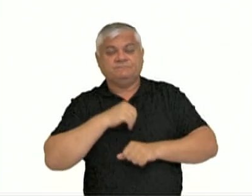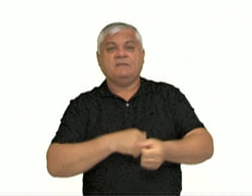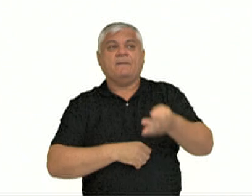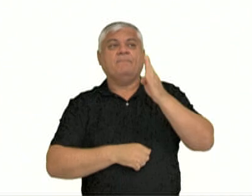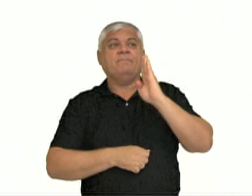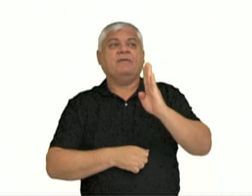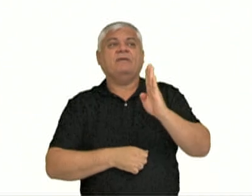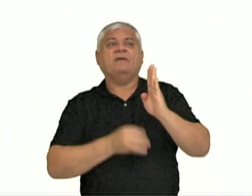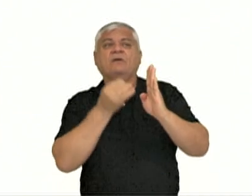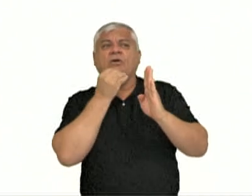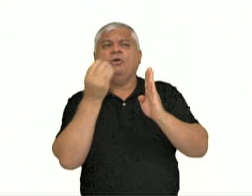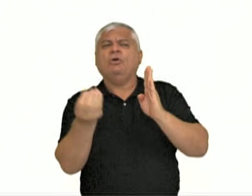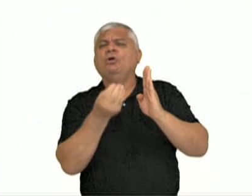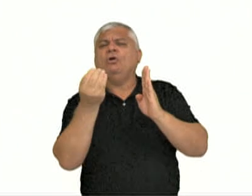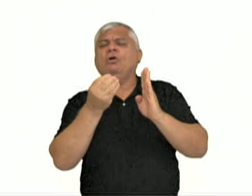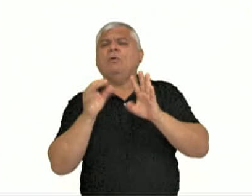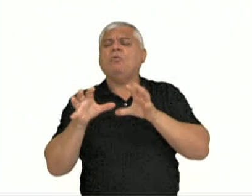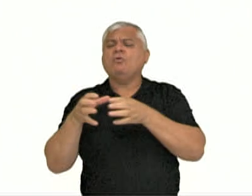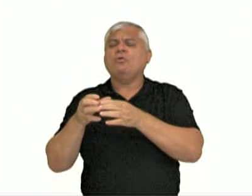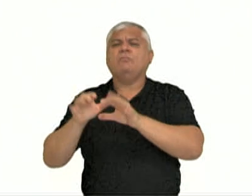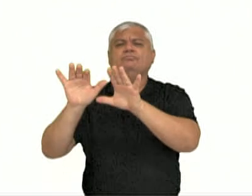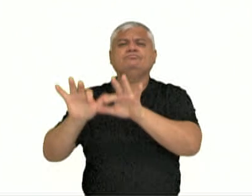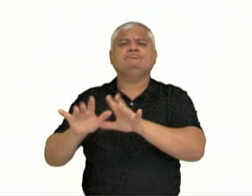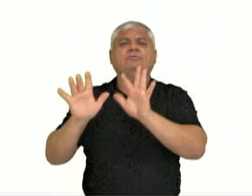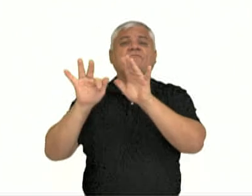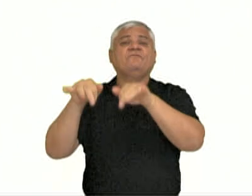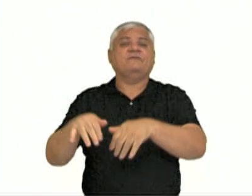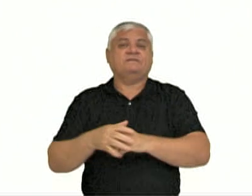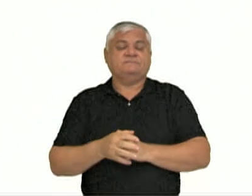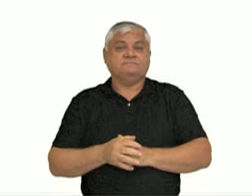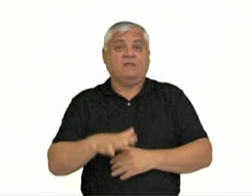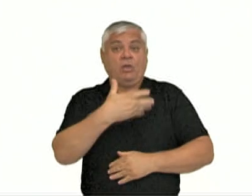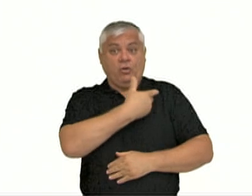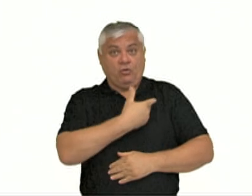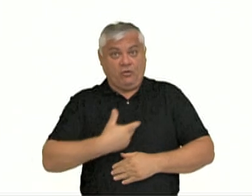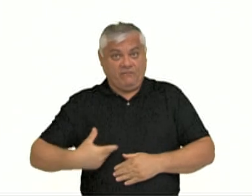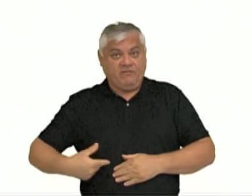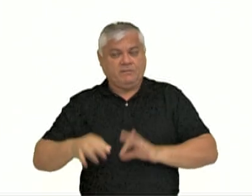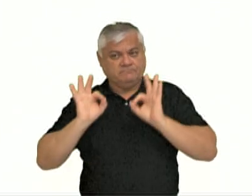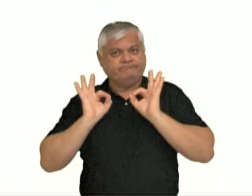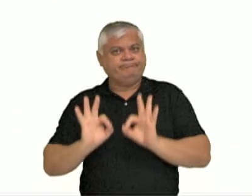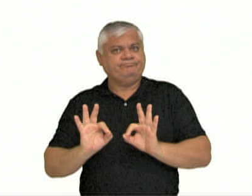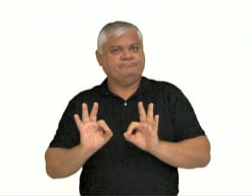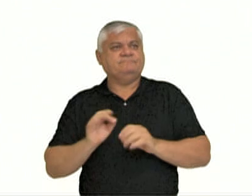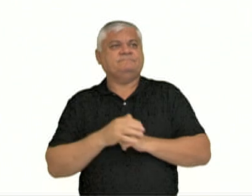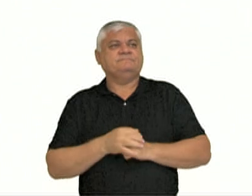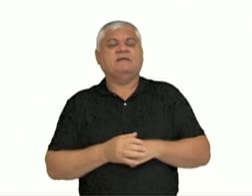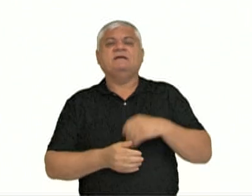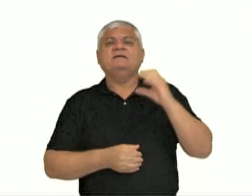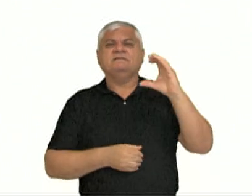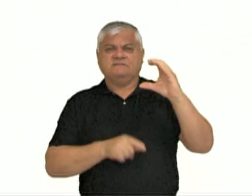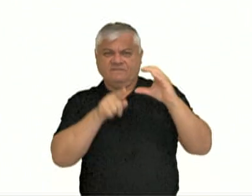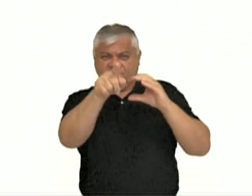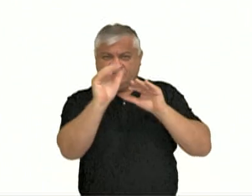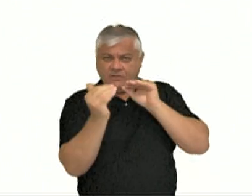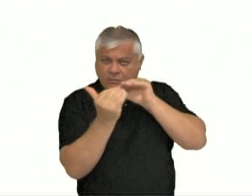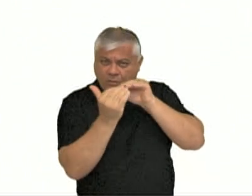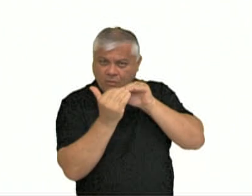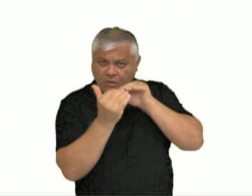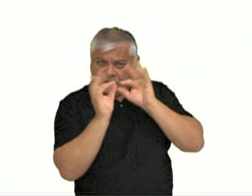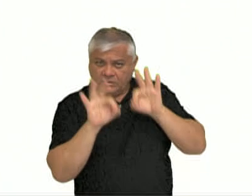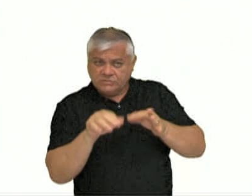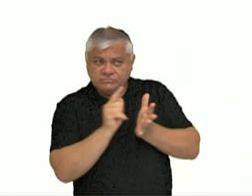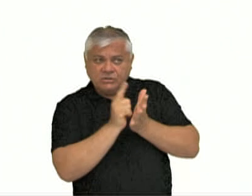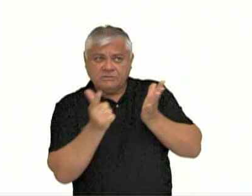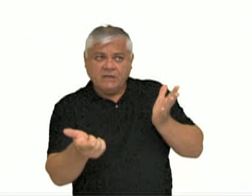B, como o editorialista encerra o texto? Dizendo que o governo está no caminho certo. E na letra C, você concorda com a opinião do